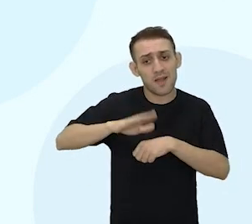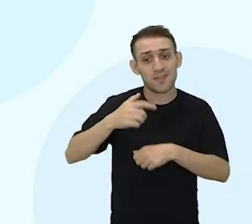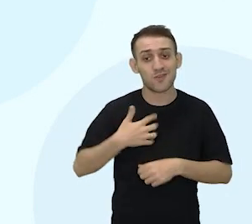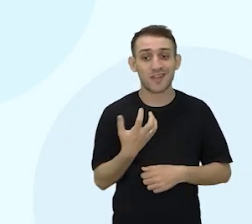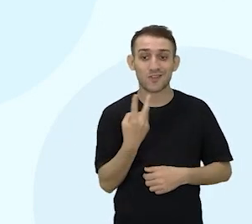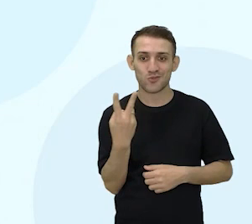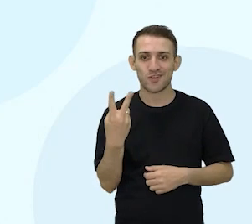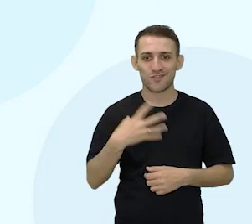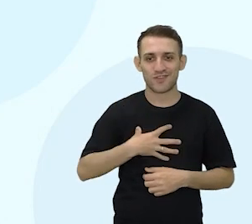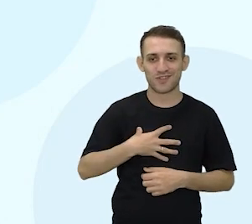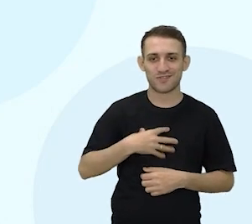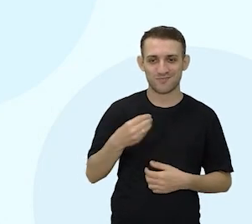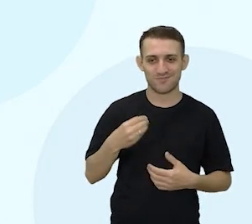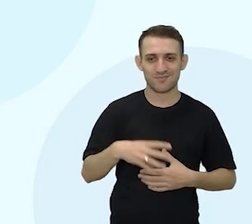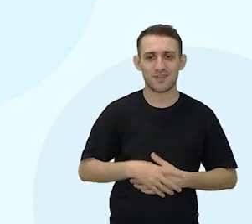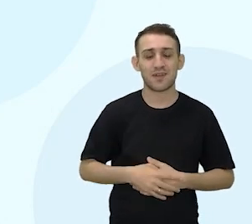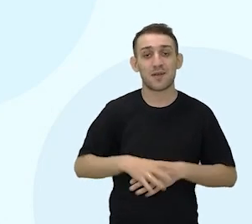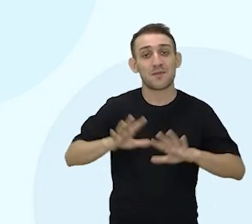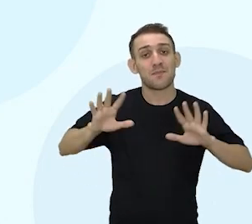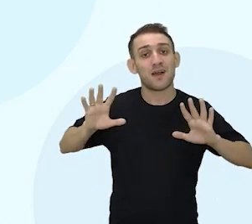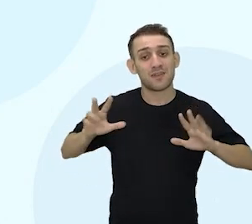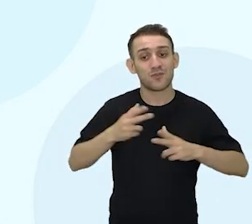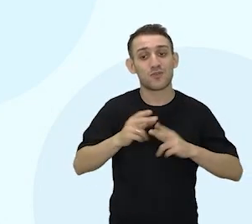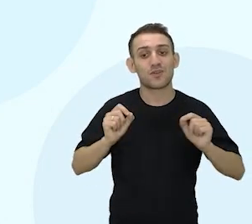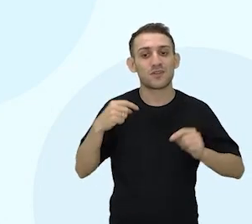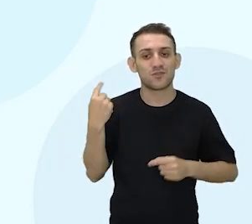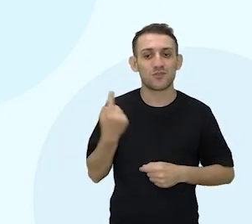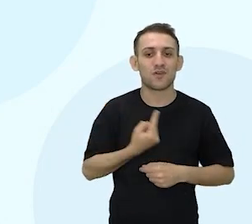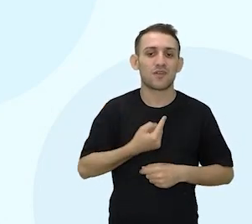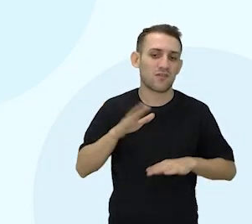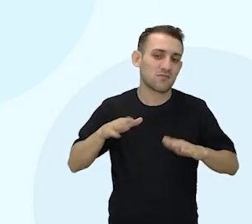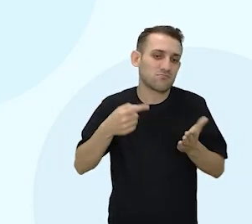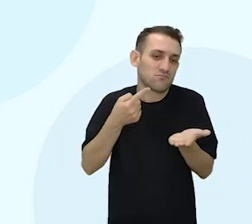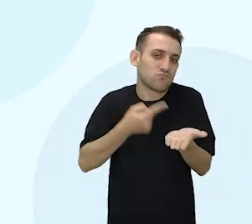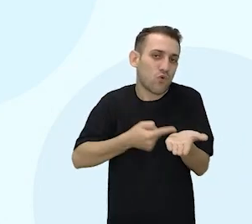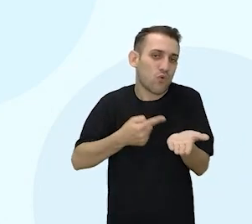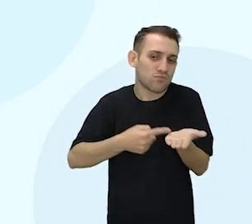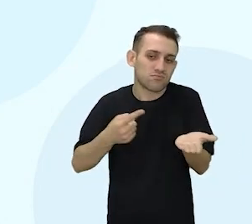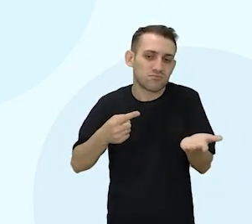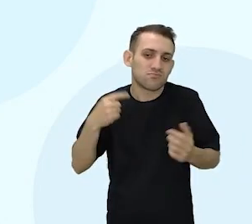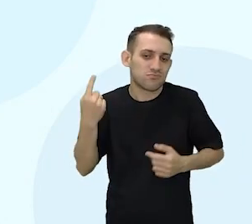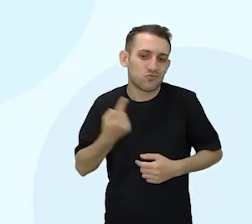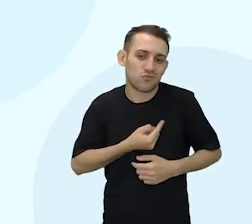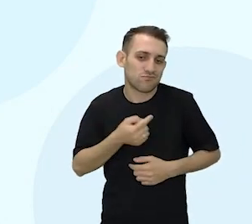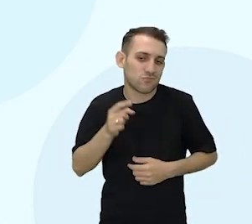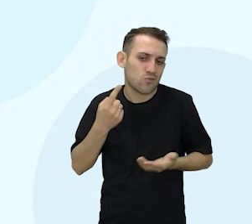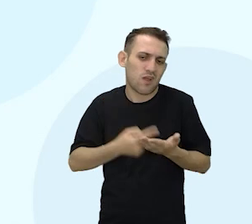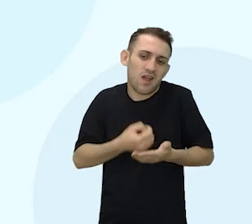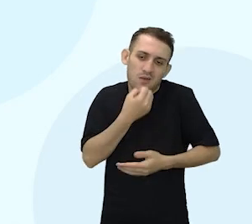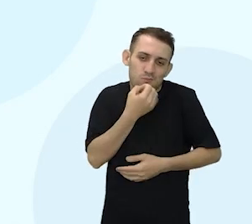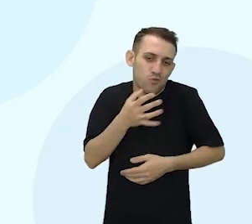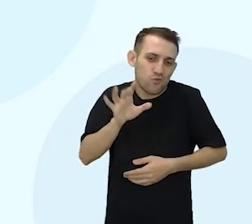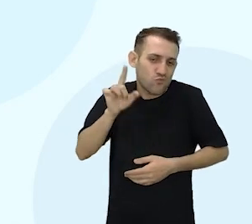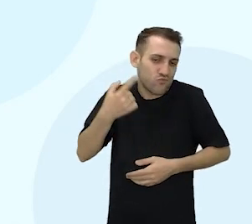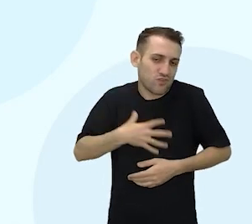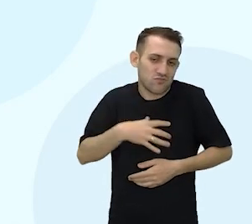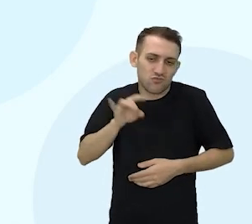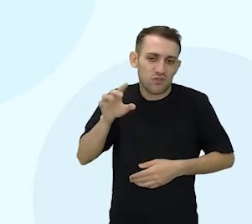2. Só que assim, é uma coisa que a gente acaba chegando num acordo e a gente acabou chegando, tá bom, então